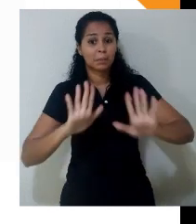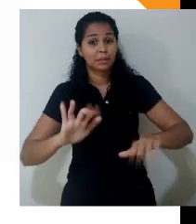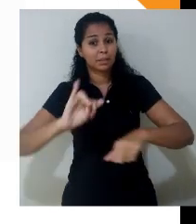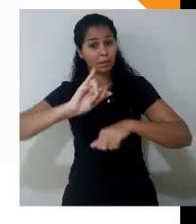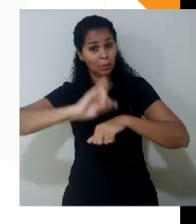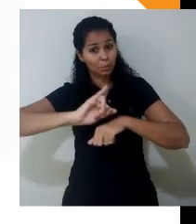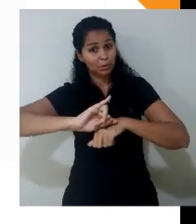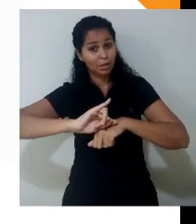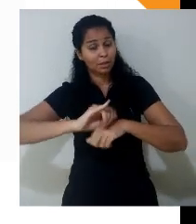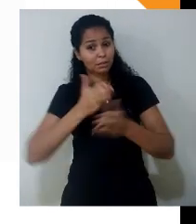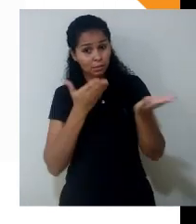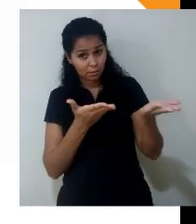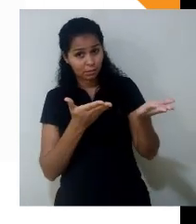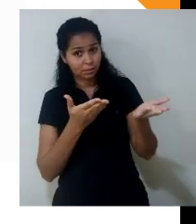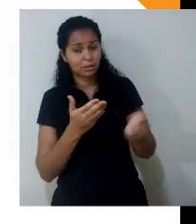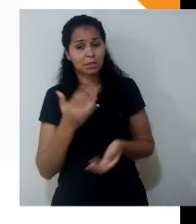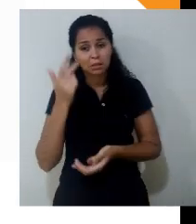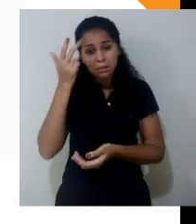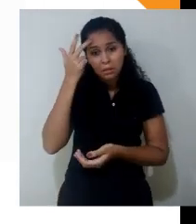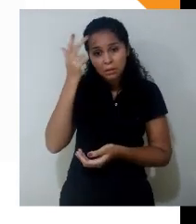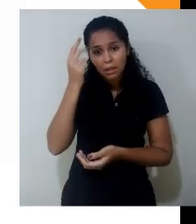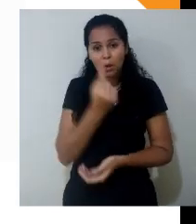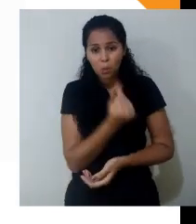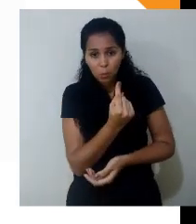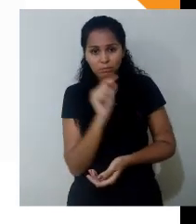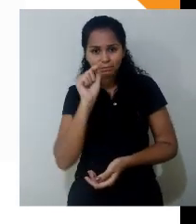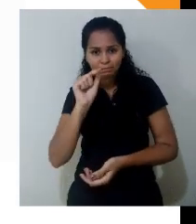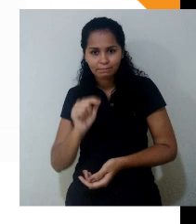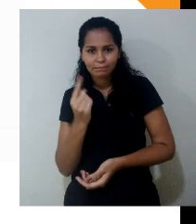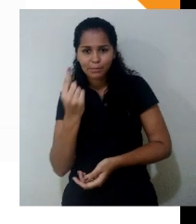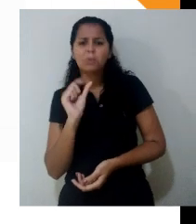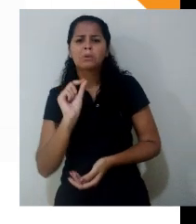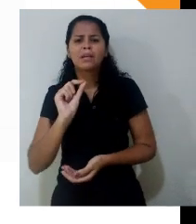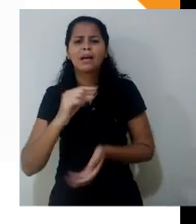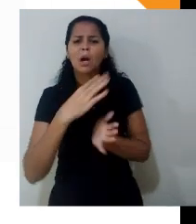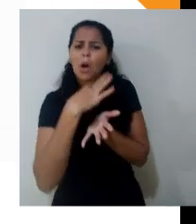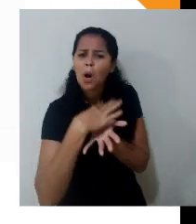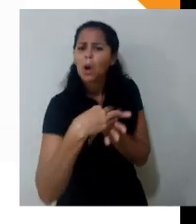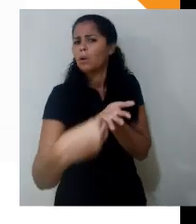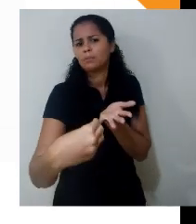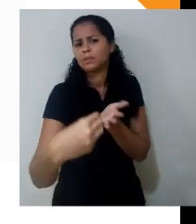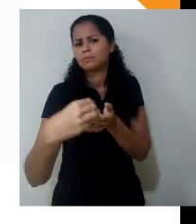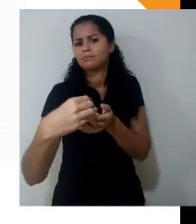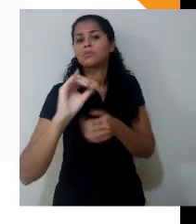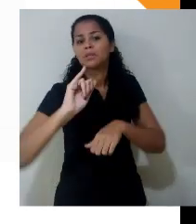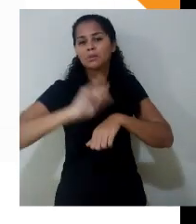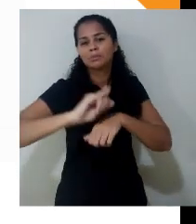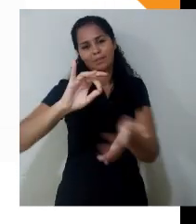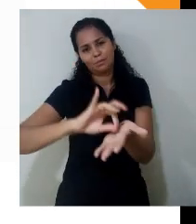objeto representado, nesse caso da escala natural, 1 para 1, ele vai ser uma cópia do objeto